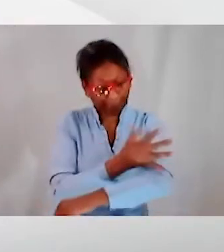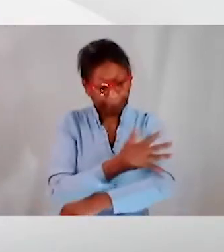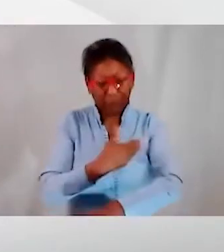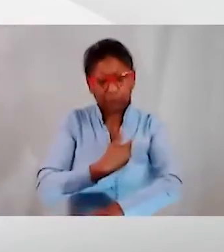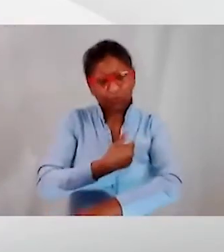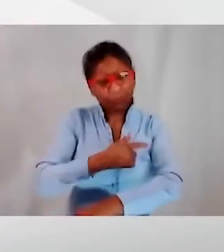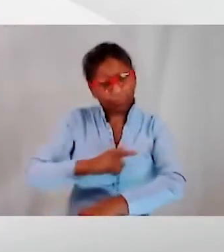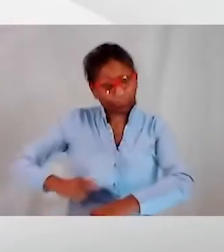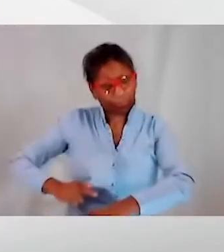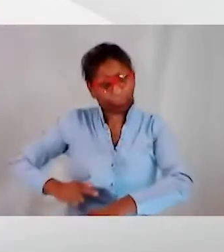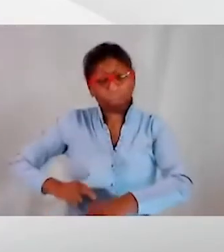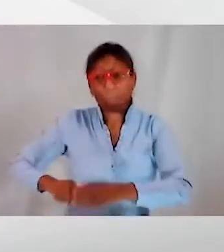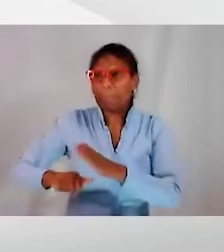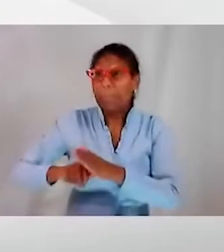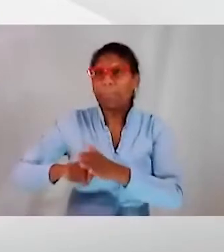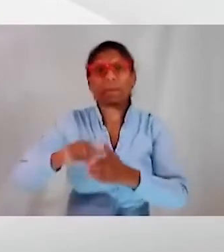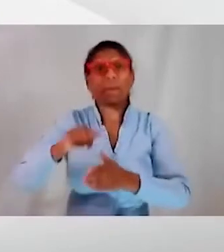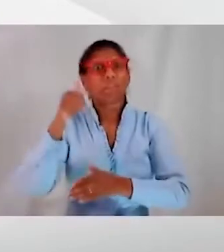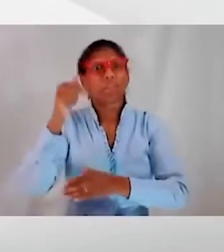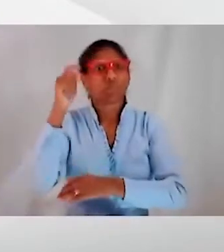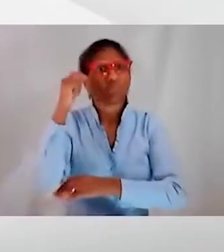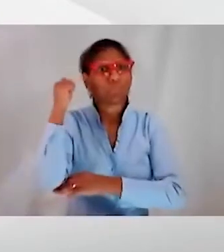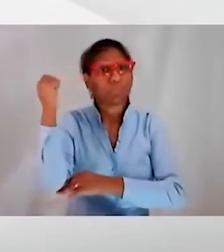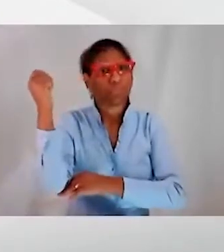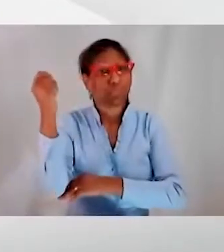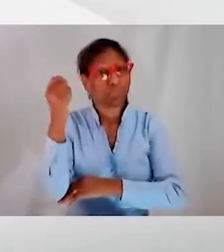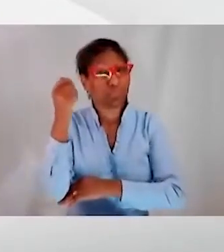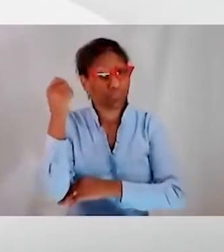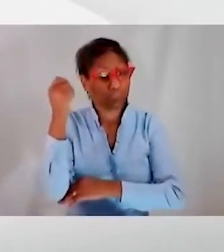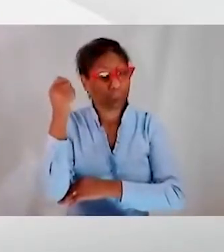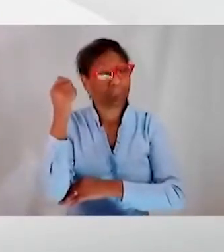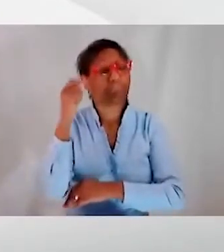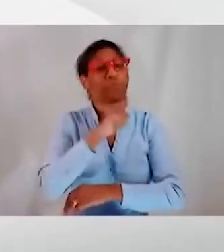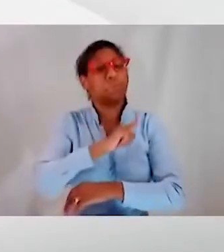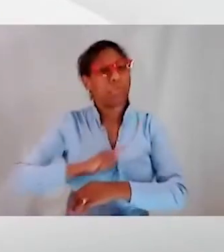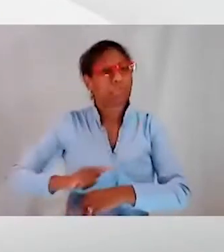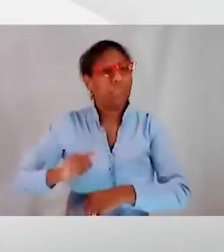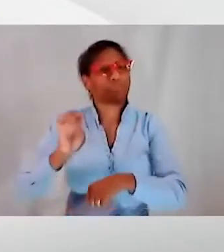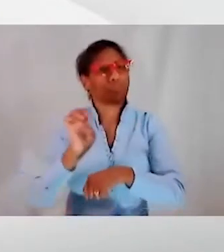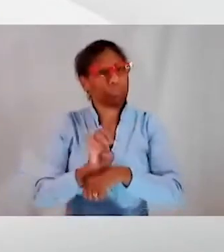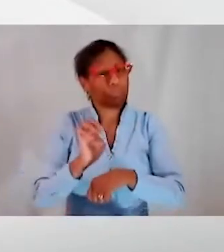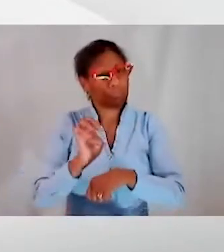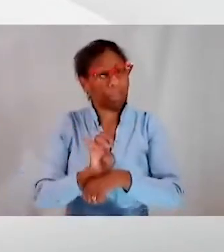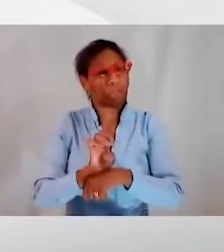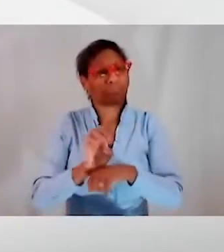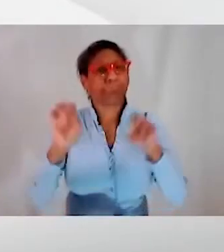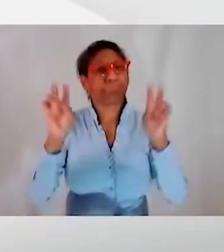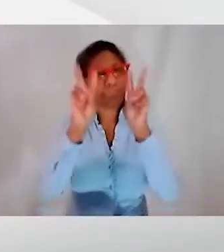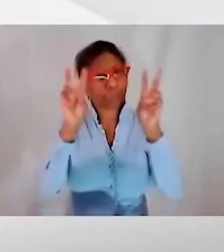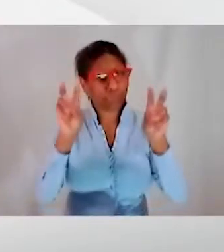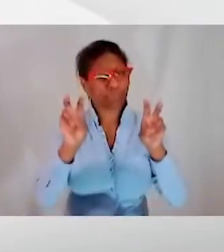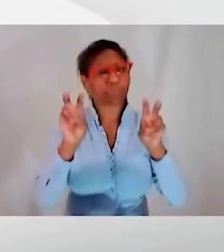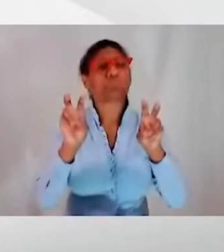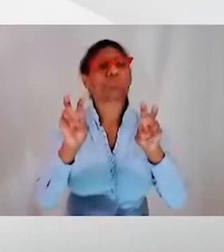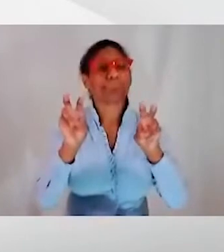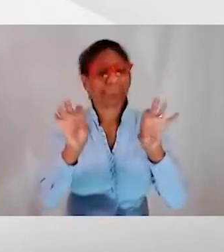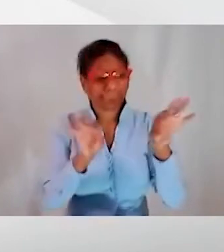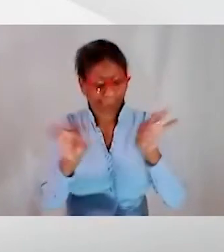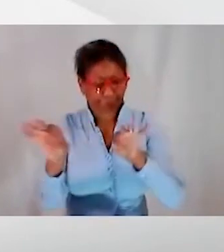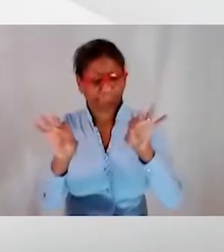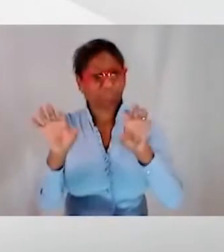Leite, pela primeira vez na história do Rio Grande, um governo do Estado trata de forma institucional a causa